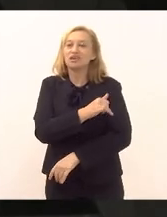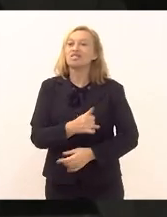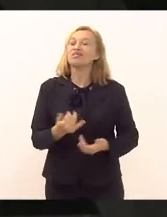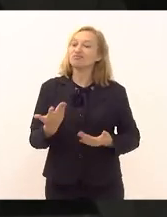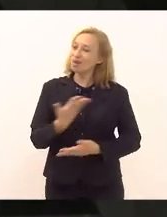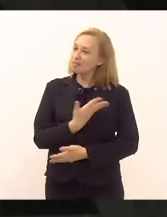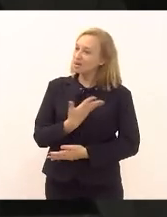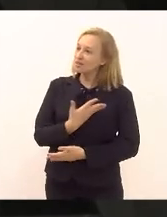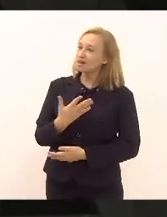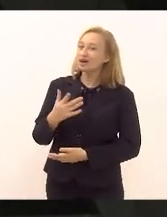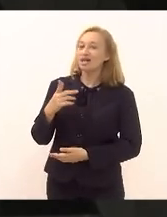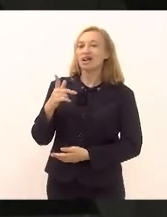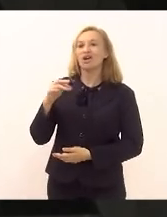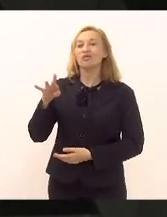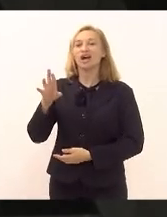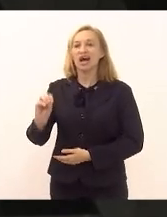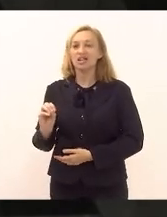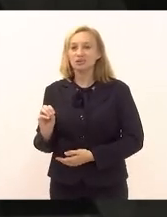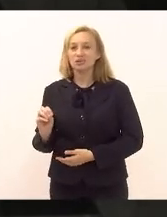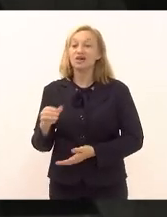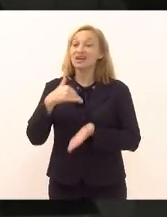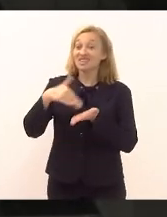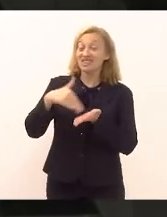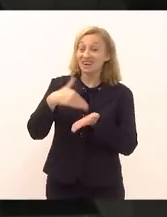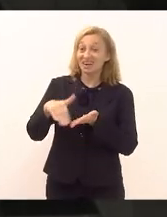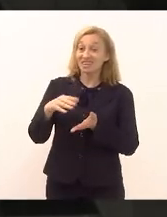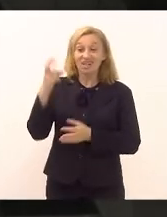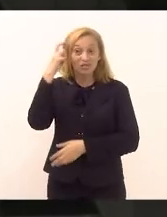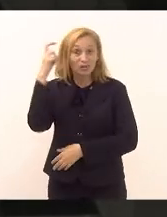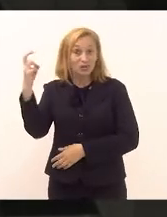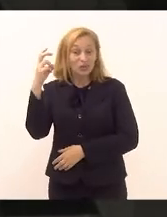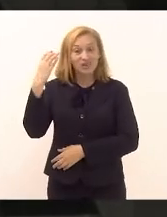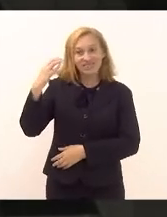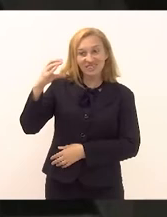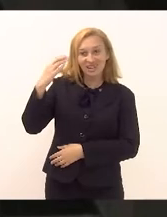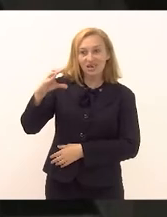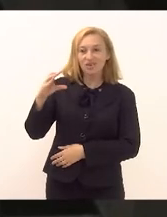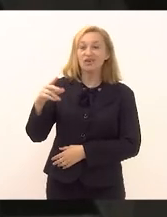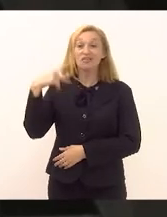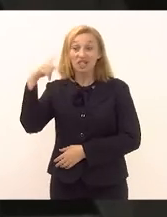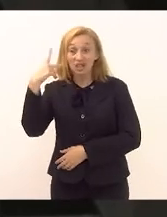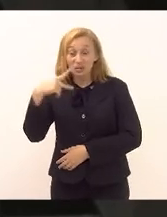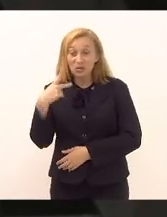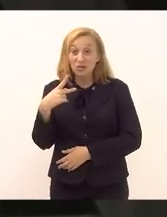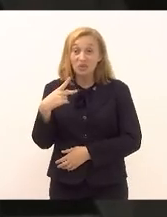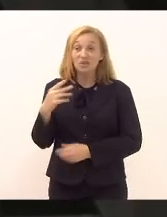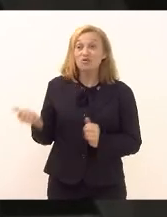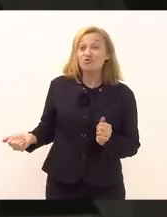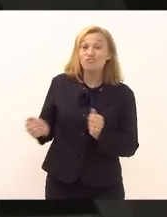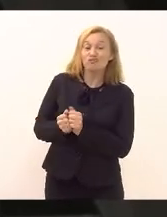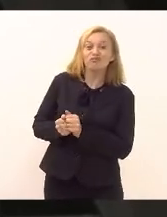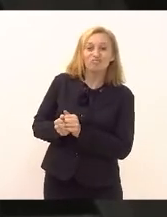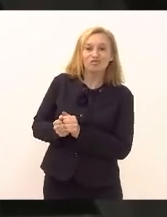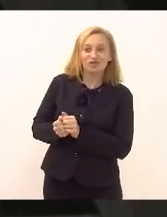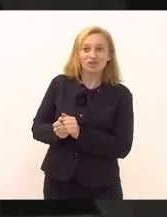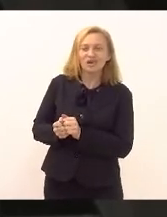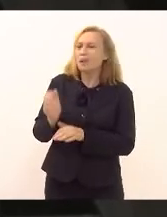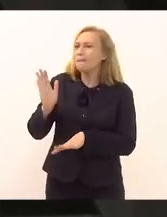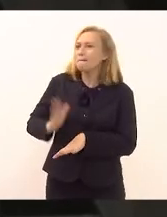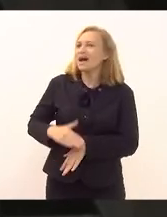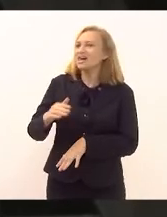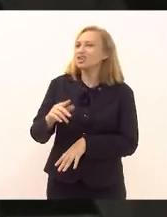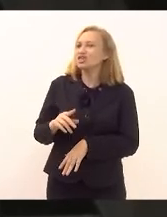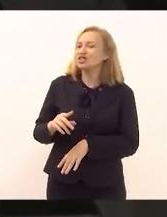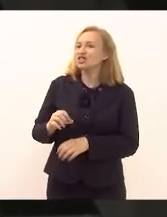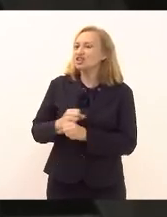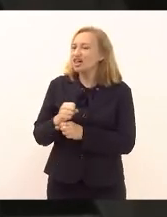camarada Leonardo Giordano, secretário das Culturas de Niterói. Fomos vereadores juntos em mais de uma